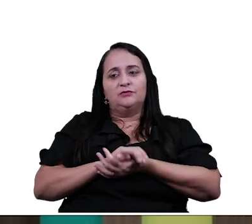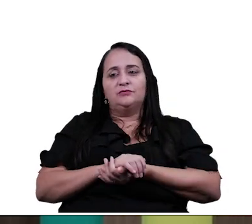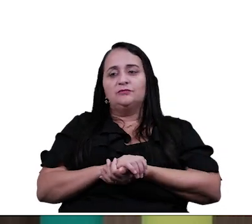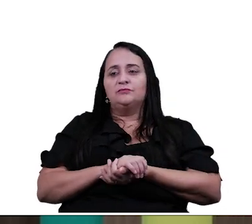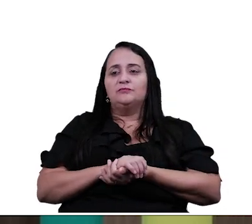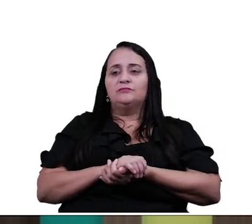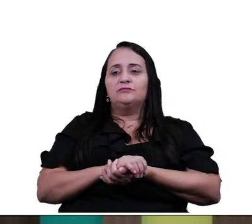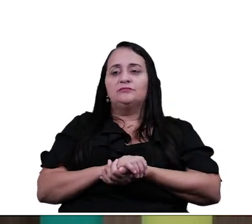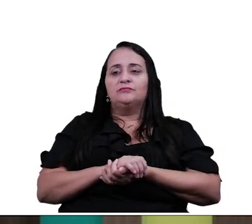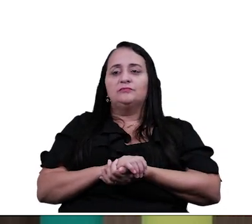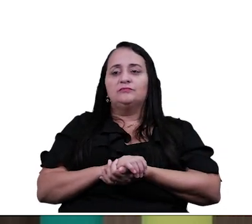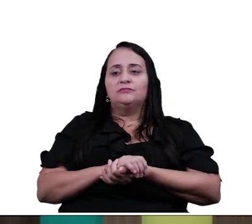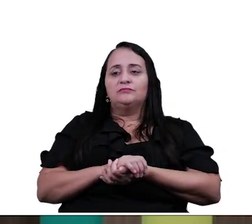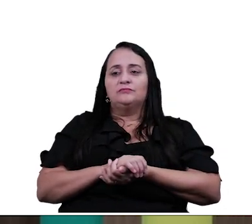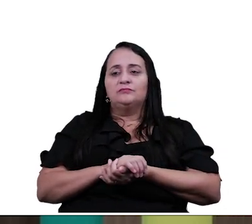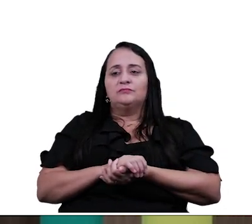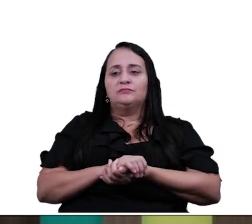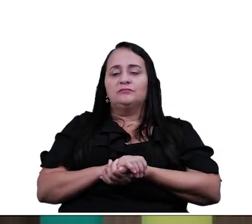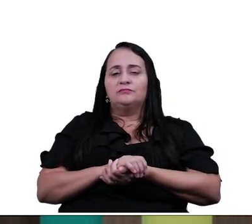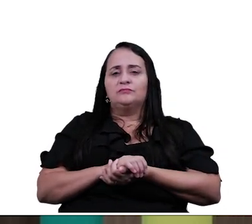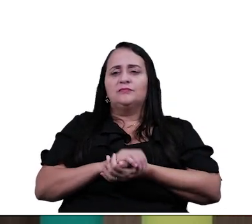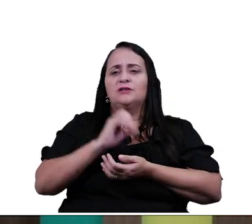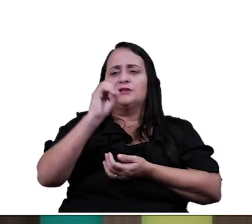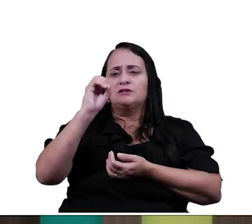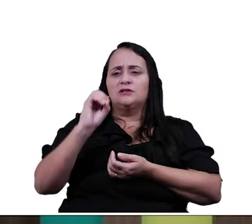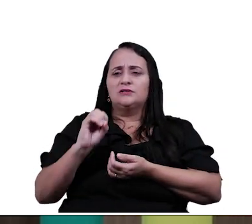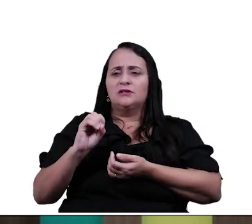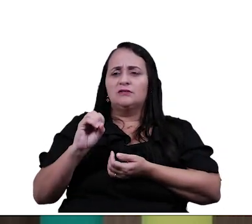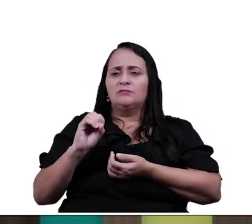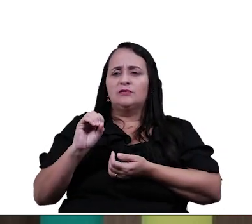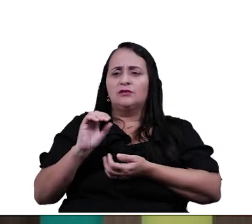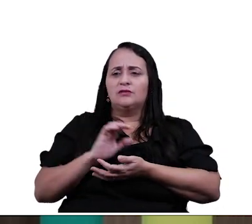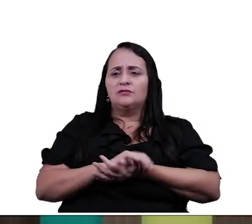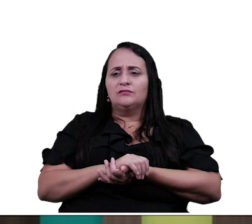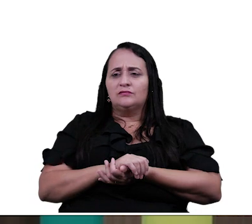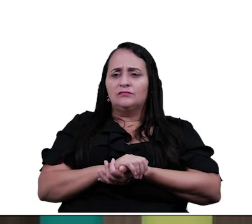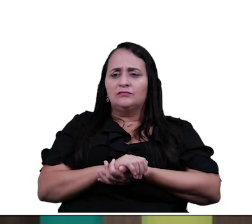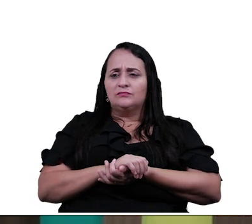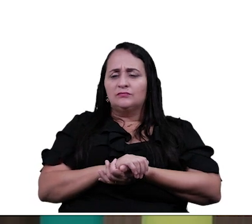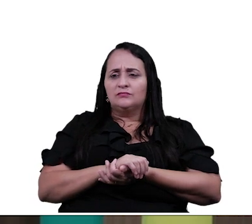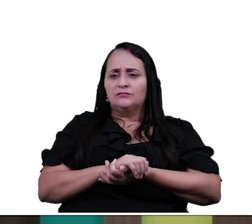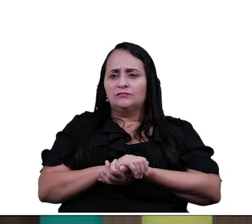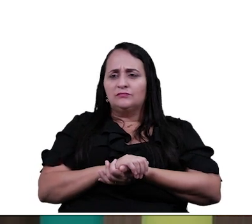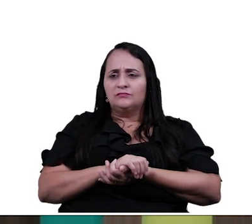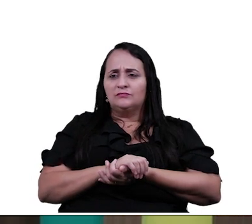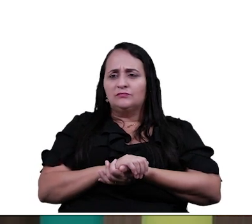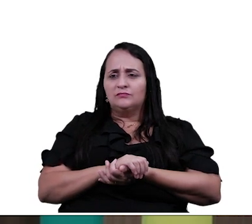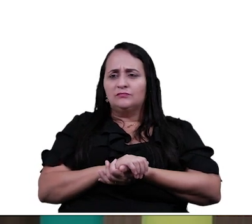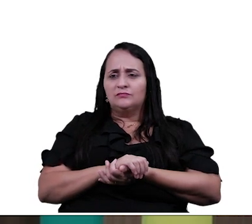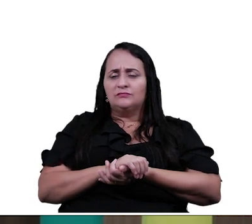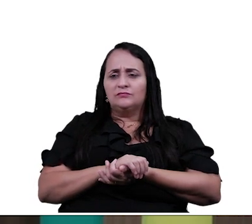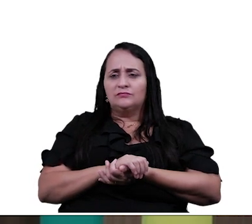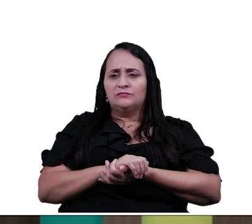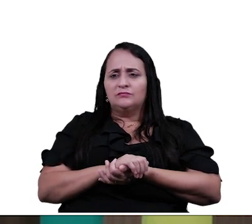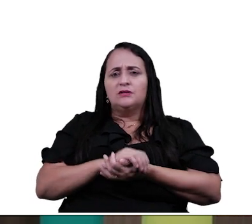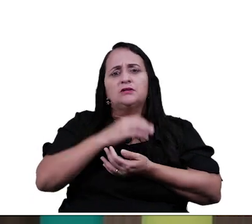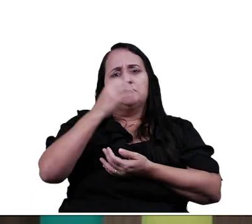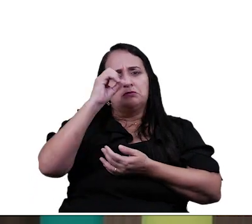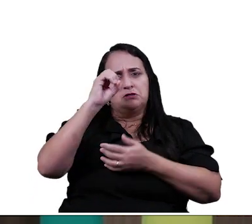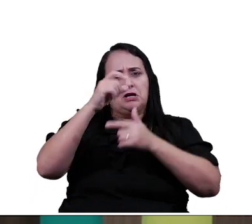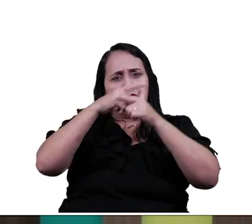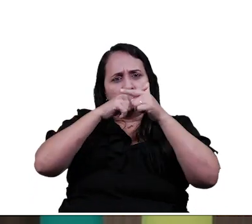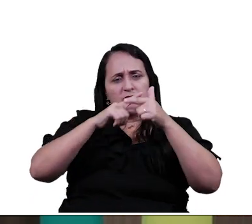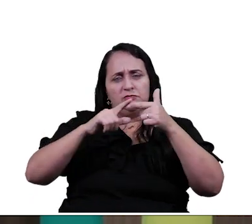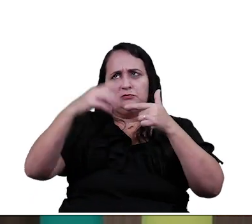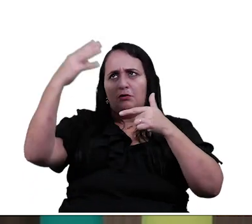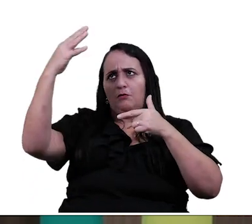aqui. 20 menos 20, 0. Esse 0 eu vou colocar aqui. E aí, 0 dividido para 4, a gente